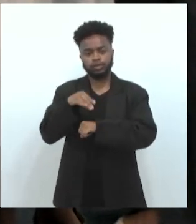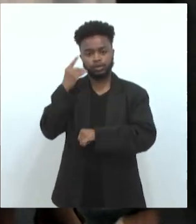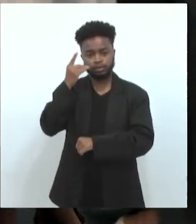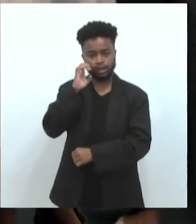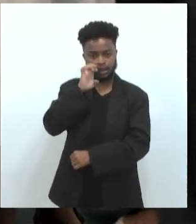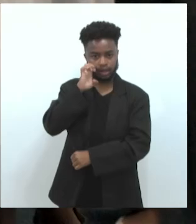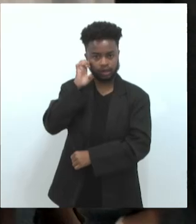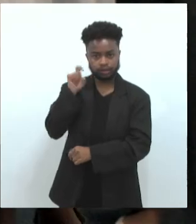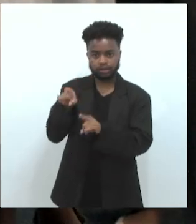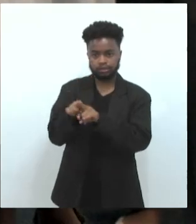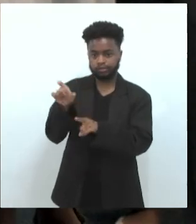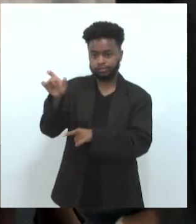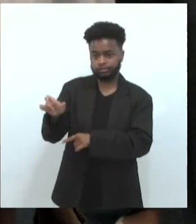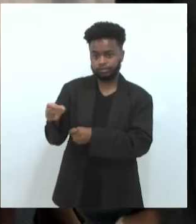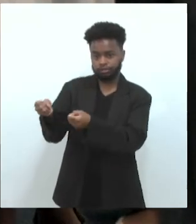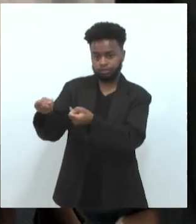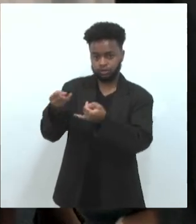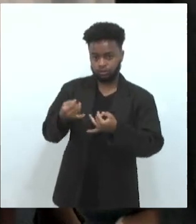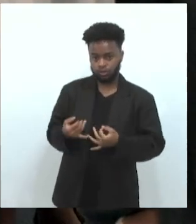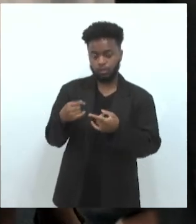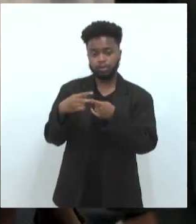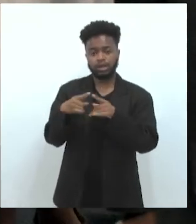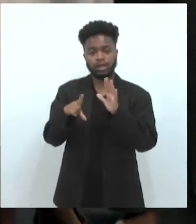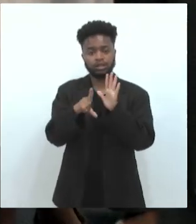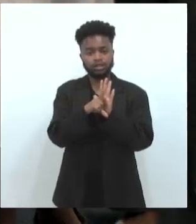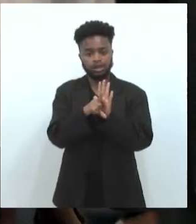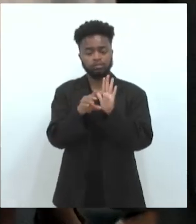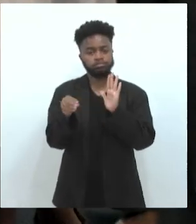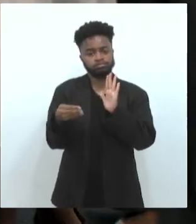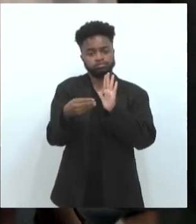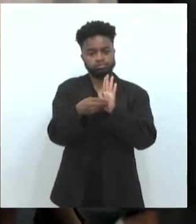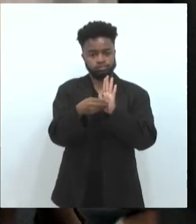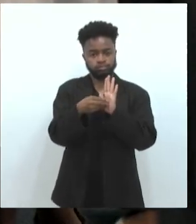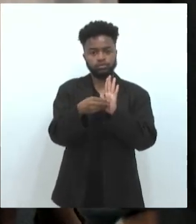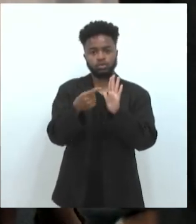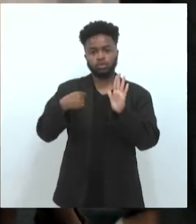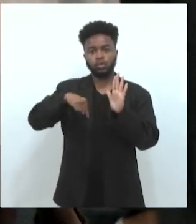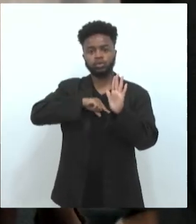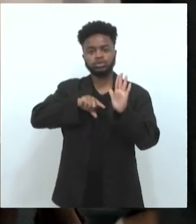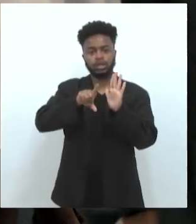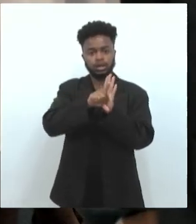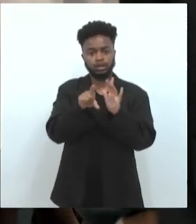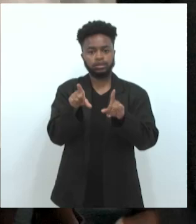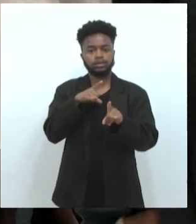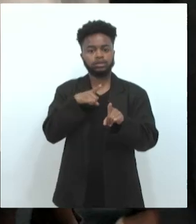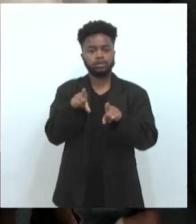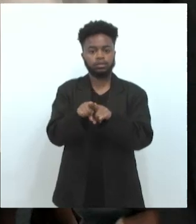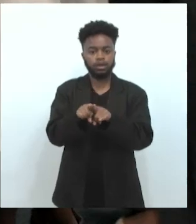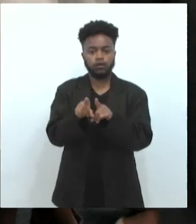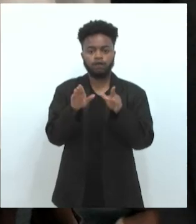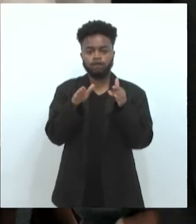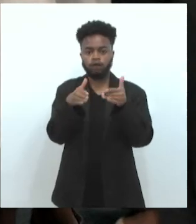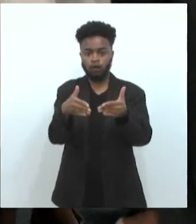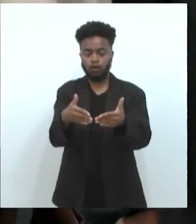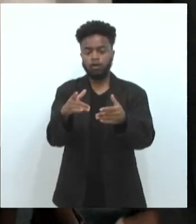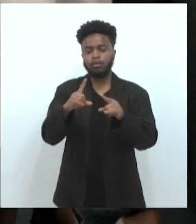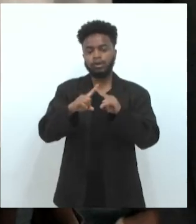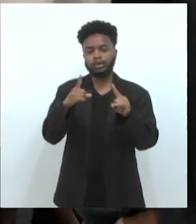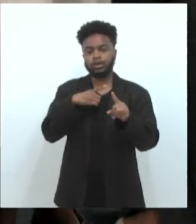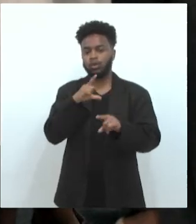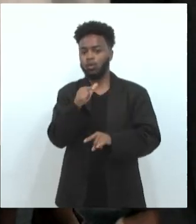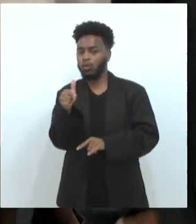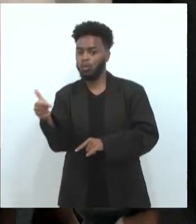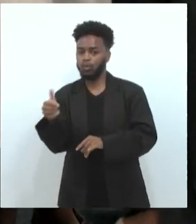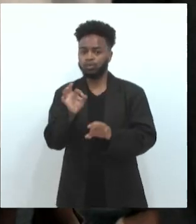na lei, no projeto dela, ela menciona a nossa lei e o fórum. Então tem uma outra